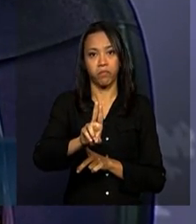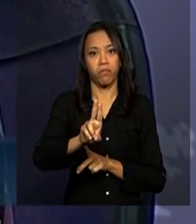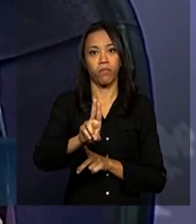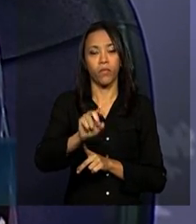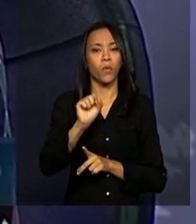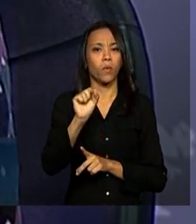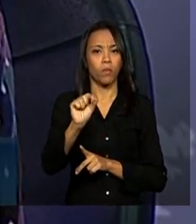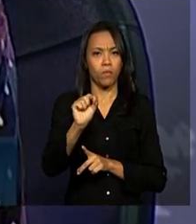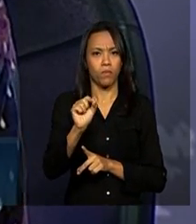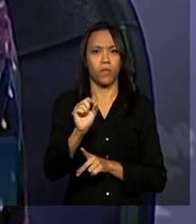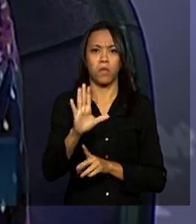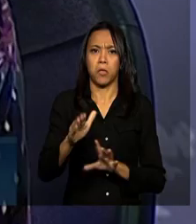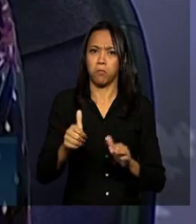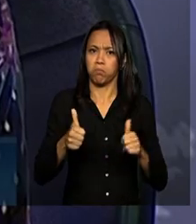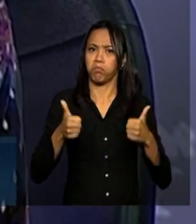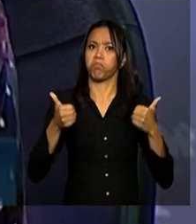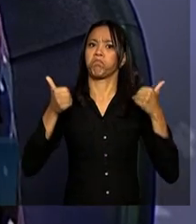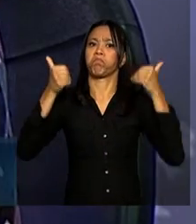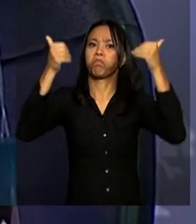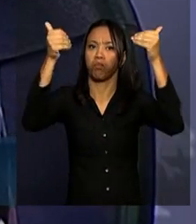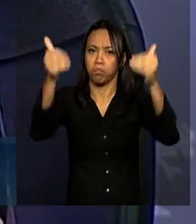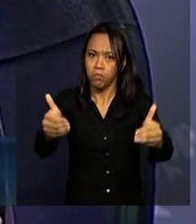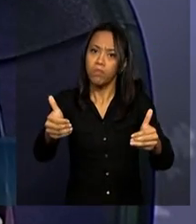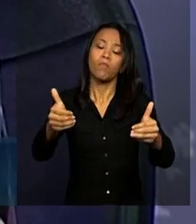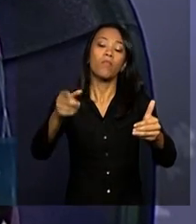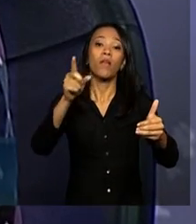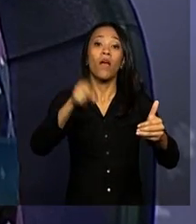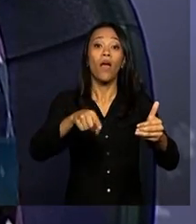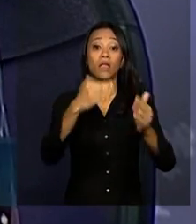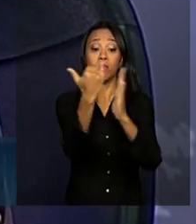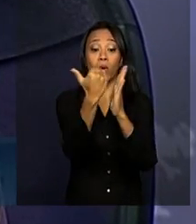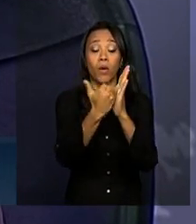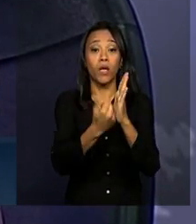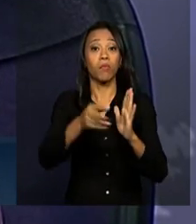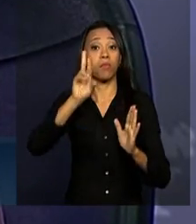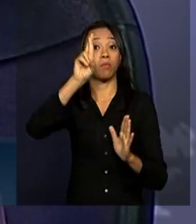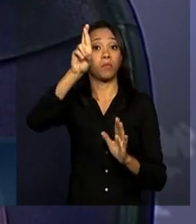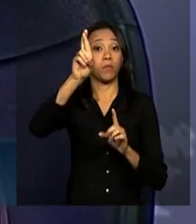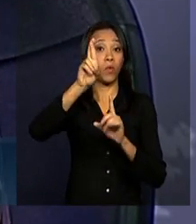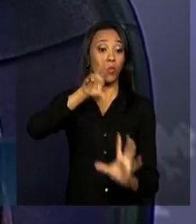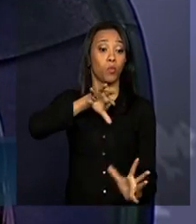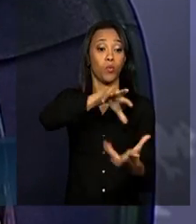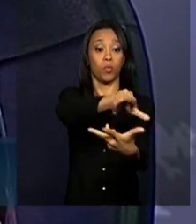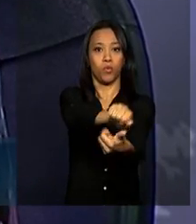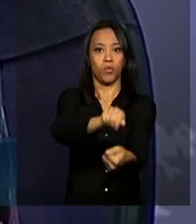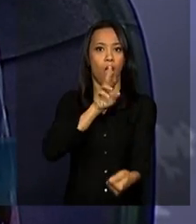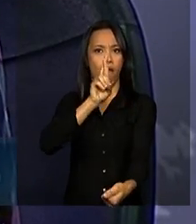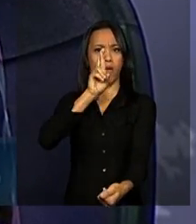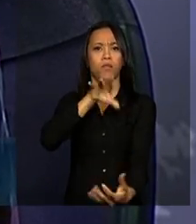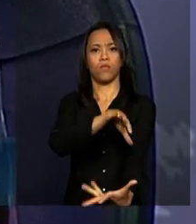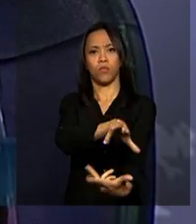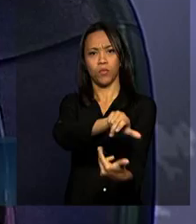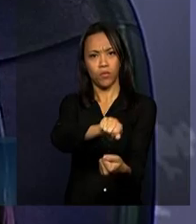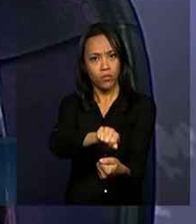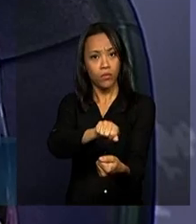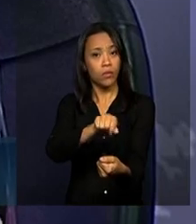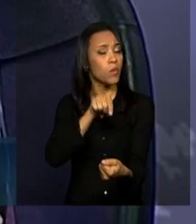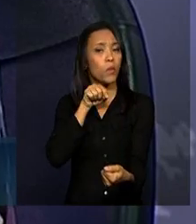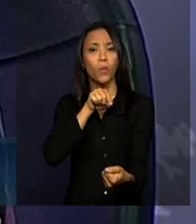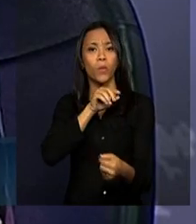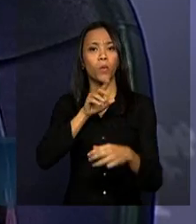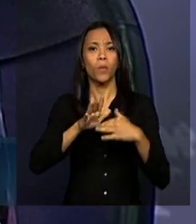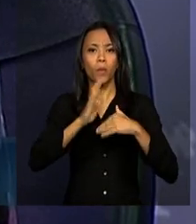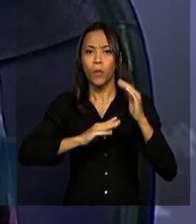avançado e um programa que tem sido referência no mundo todo, que é nada mais, nada menos do